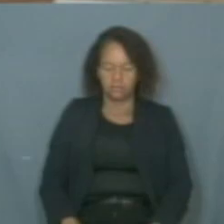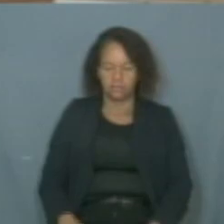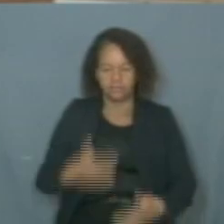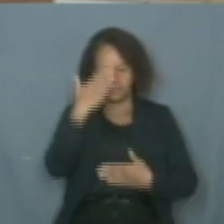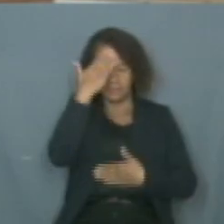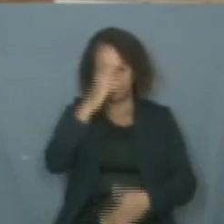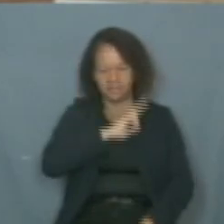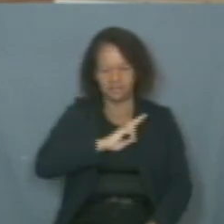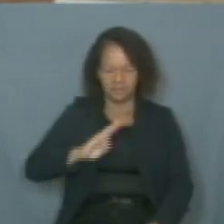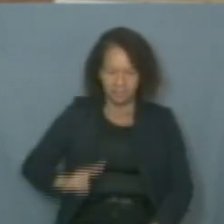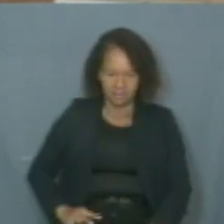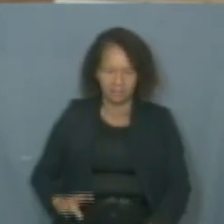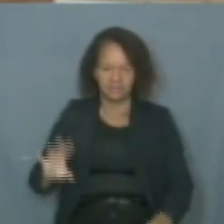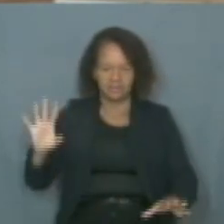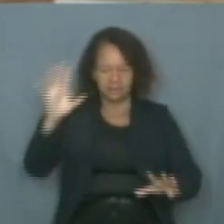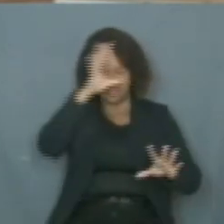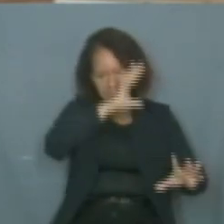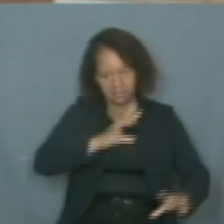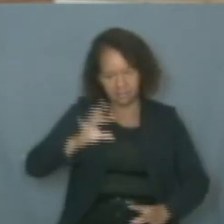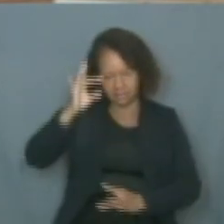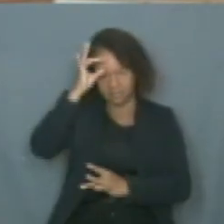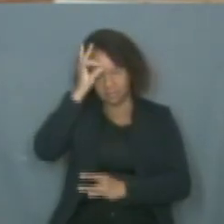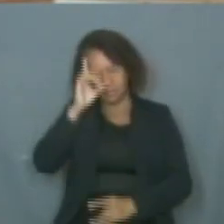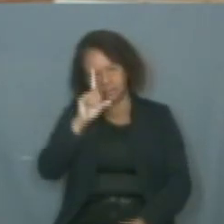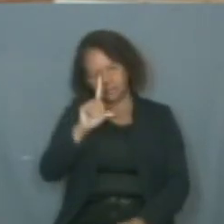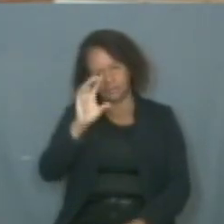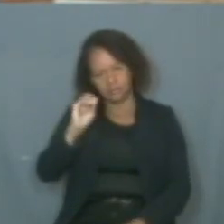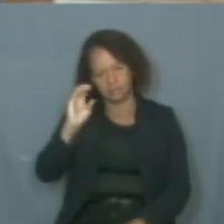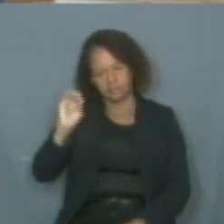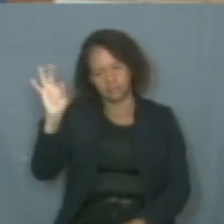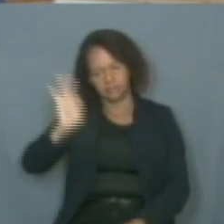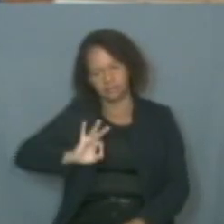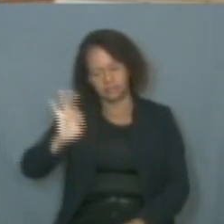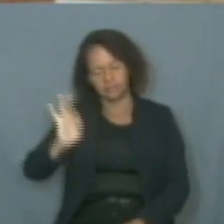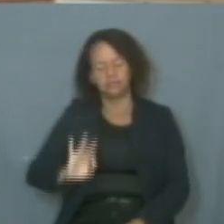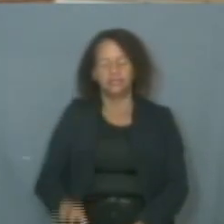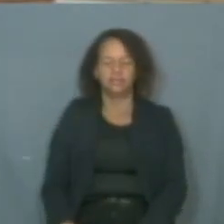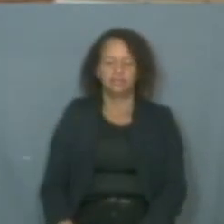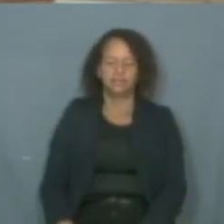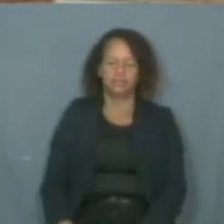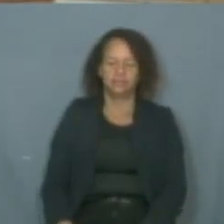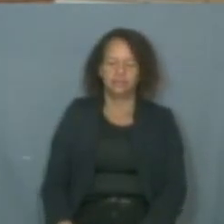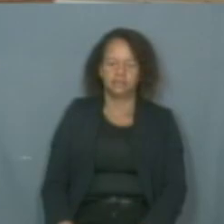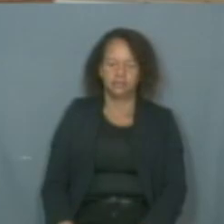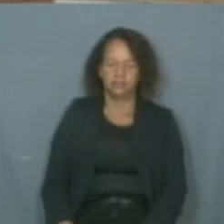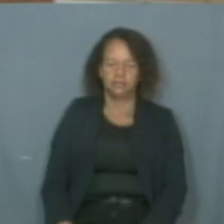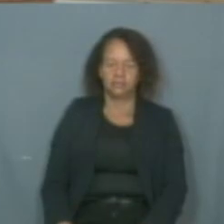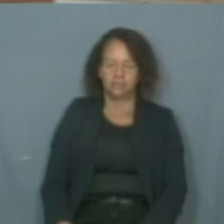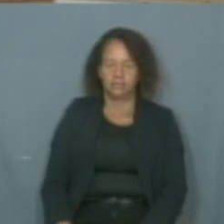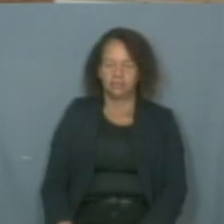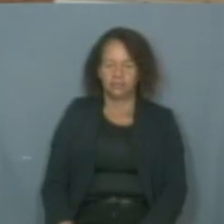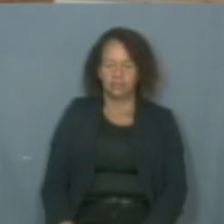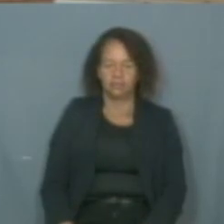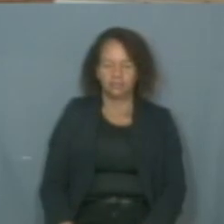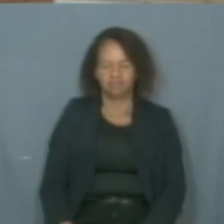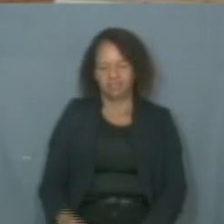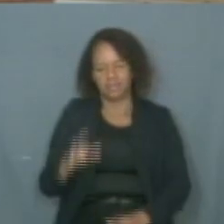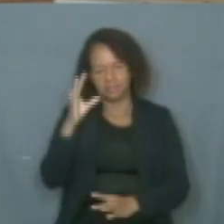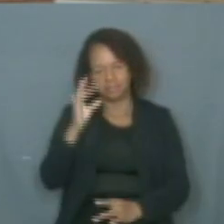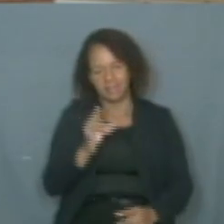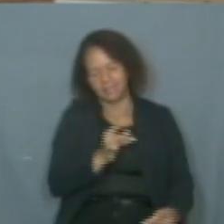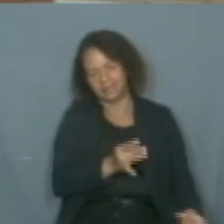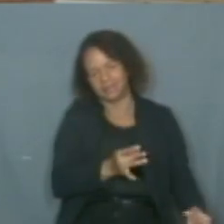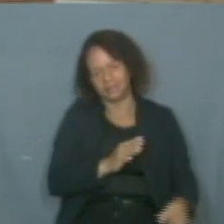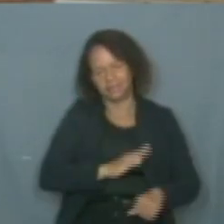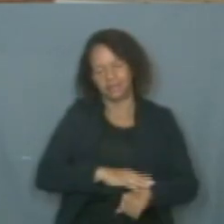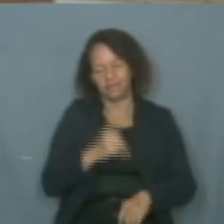Obrigado, vereador. Incorporo 100% o vosso parte. Nesse momento, da primeira discussão, não consigo passar a parte por